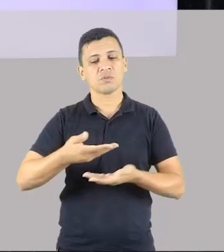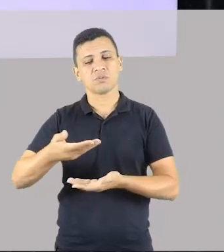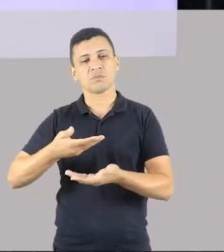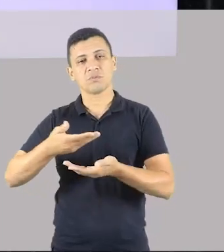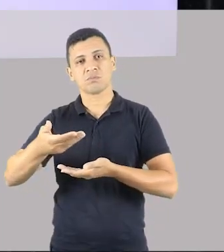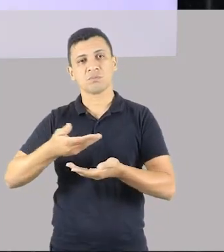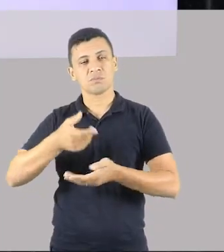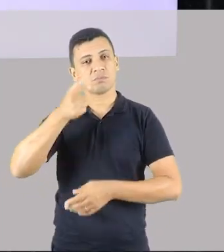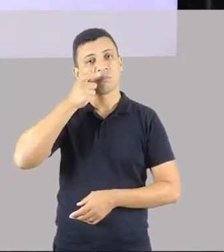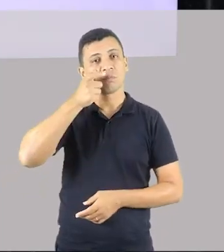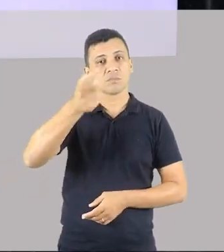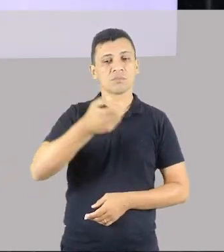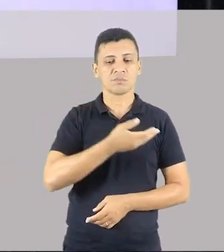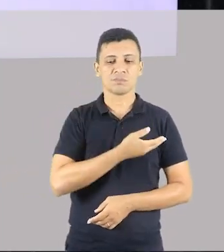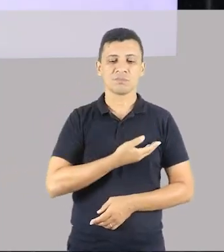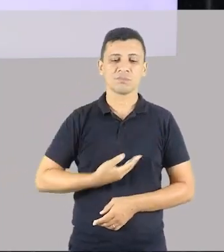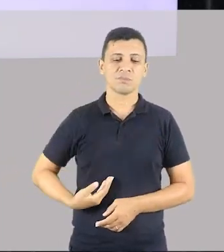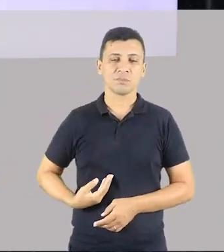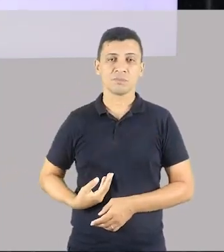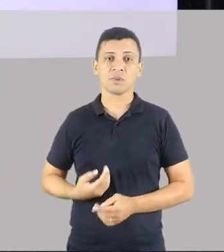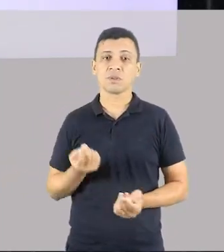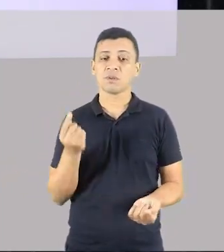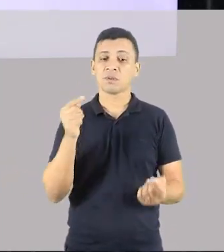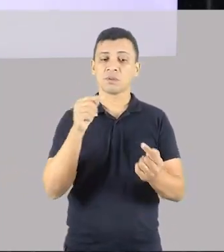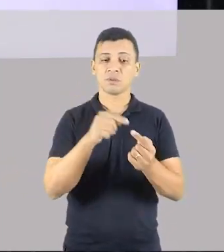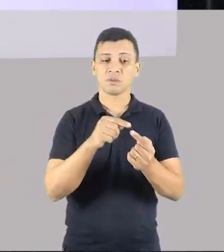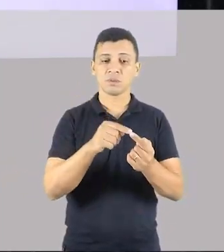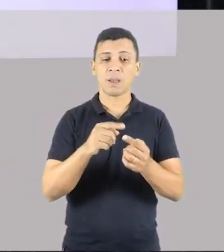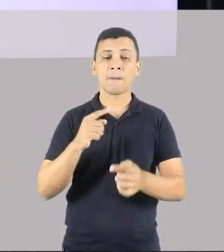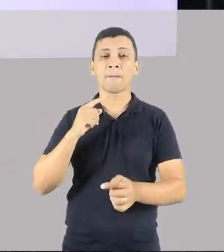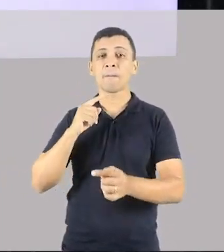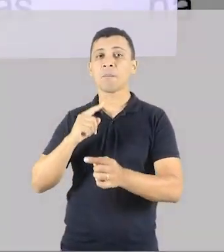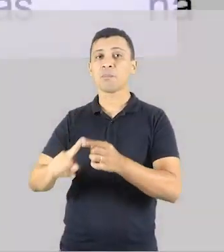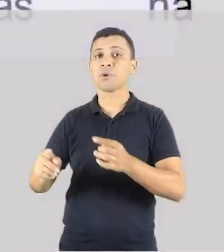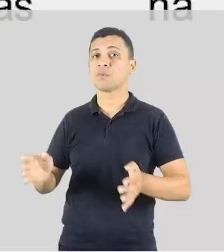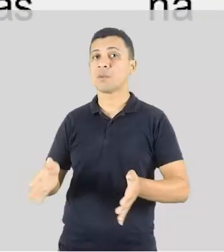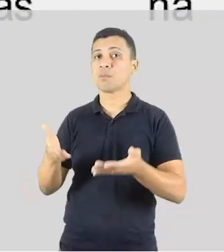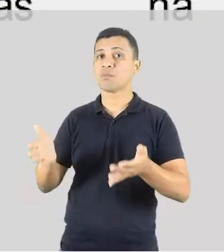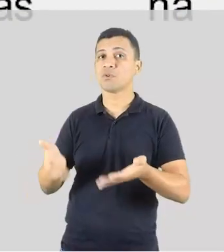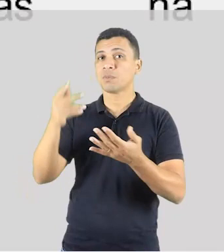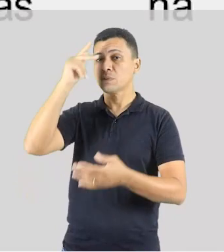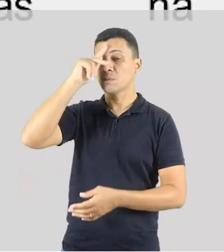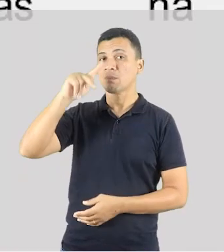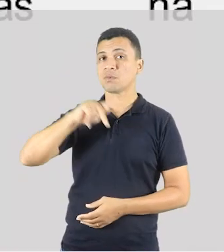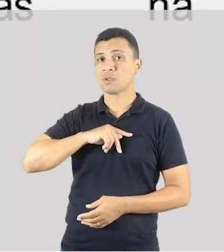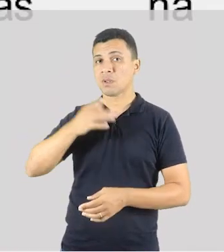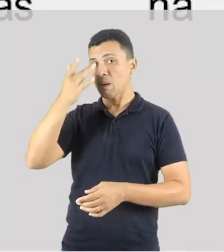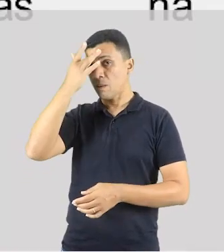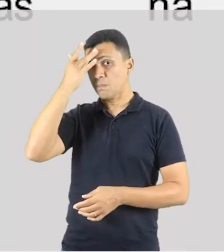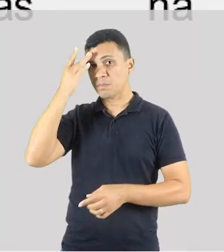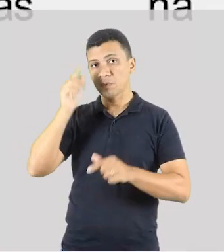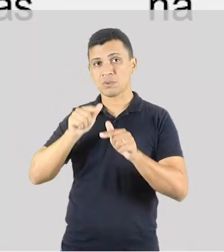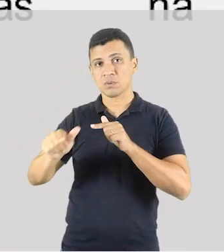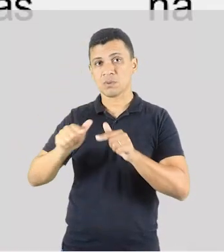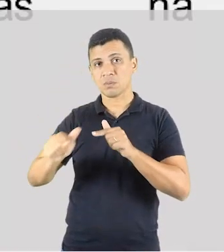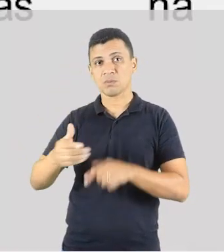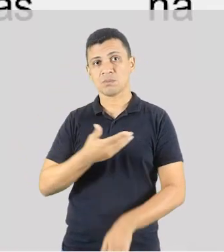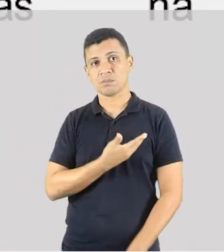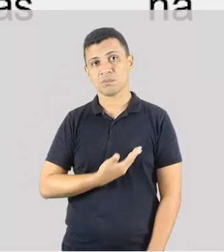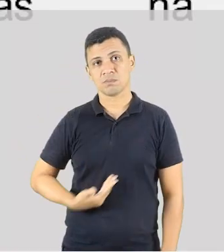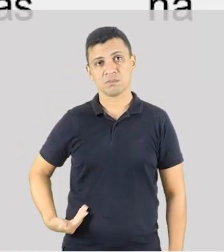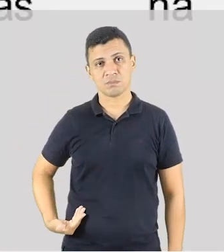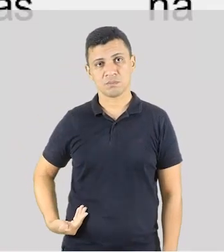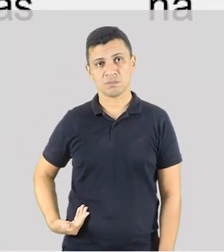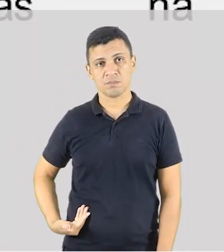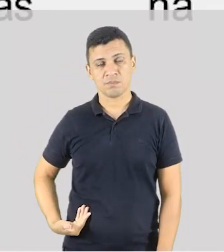atendimento do interesse público. Objetividade, vedando a promoção pessoal dos agentes ou das autoridades. A gente